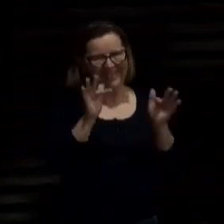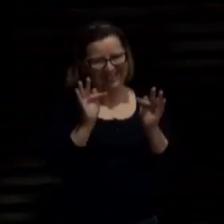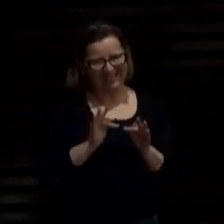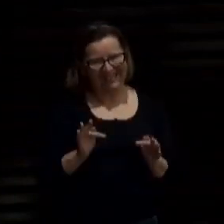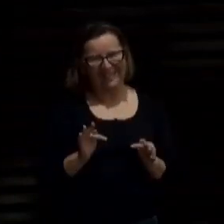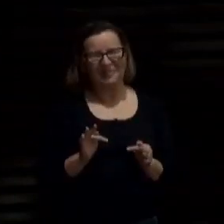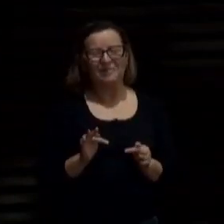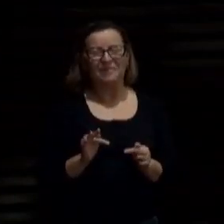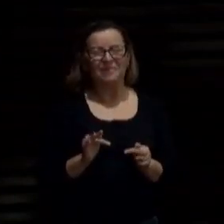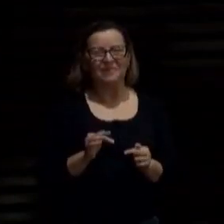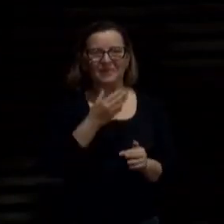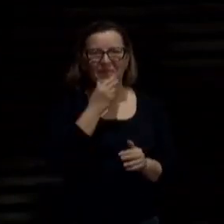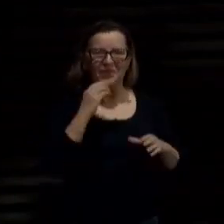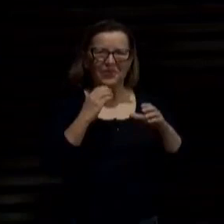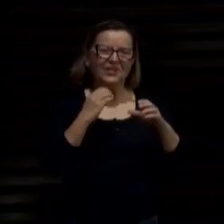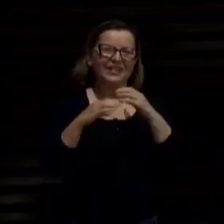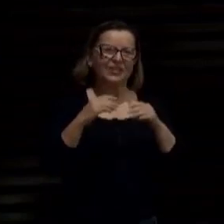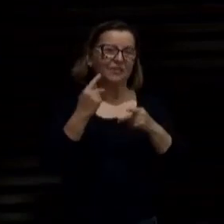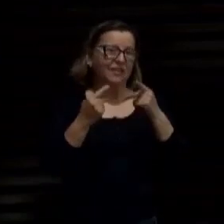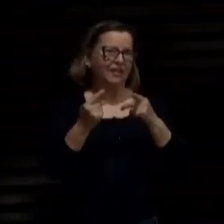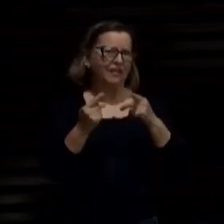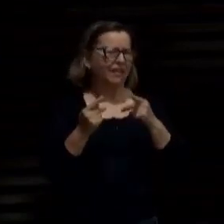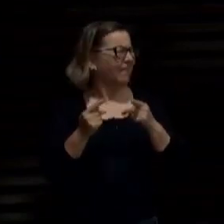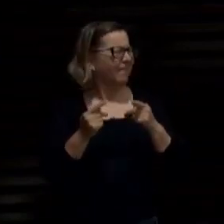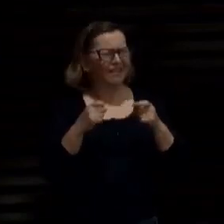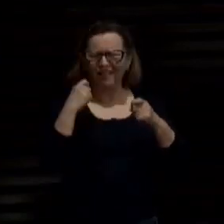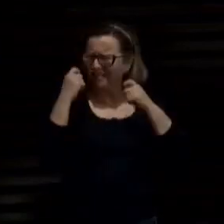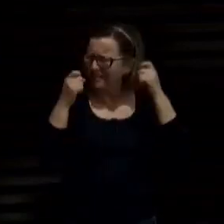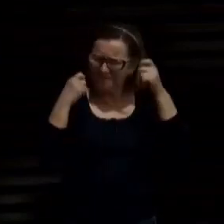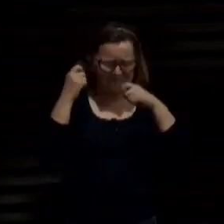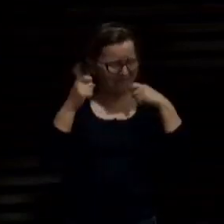O cantor diz assim: não se preocupe,